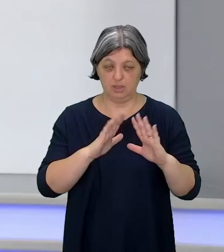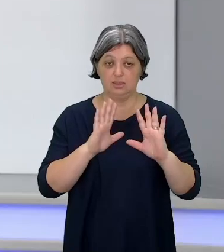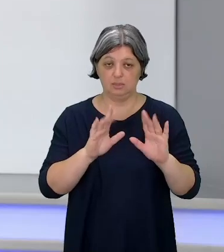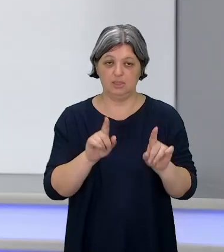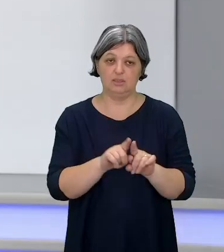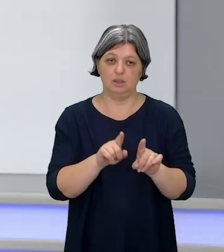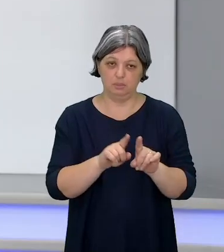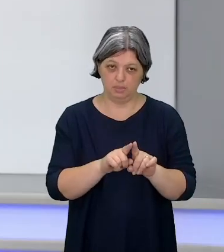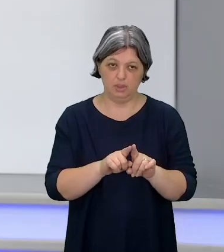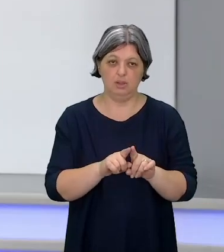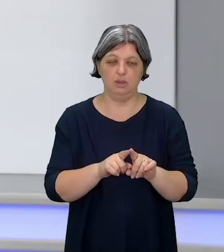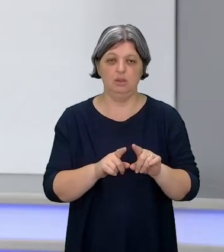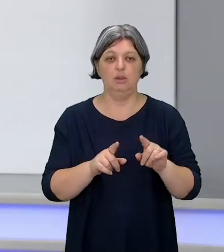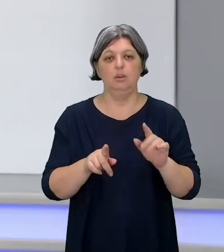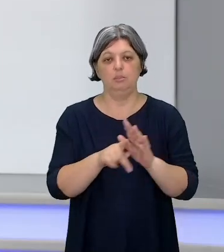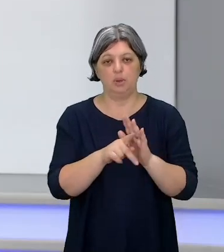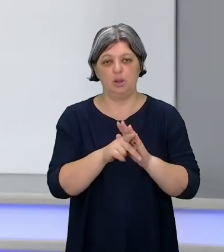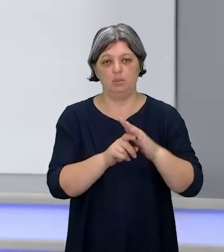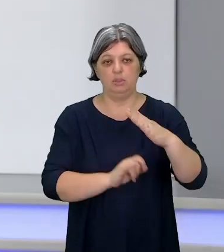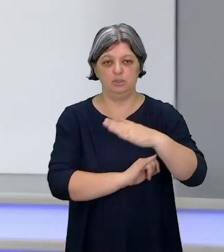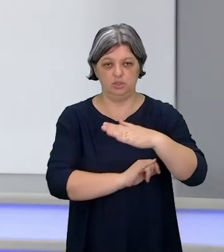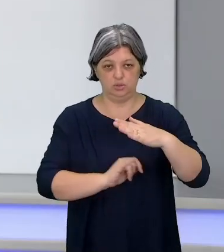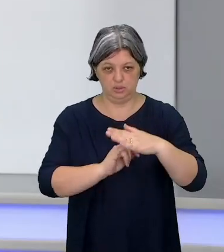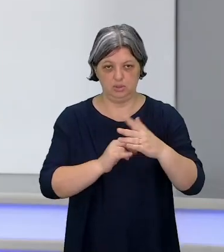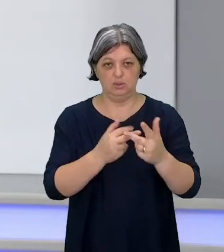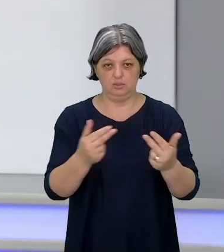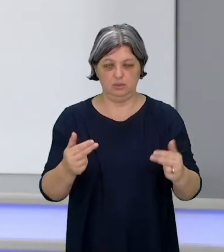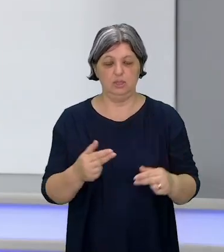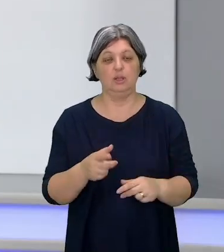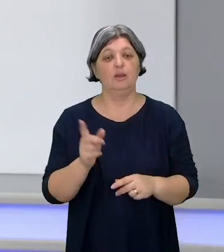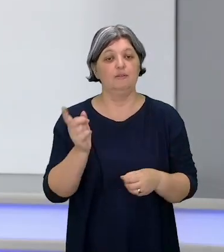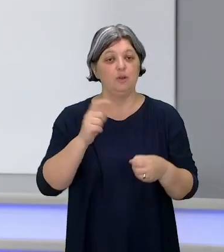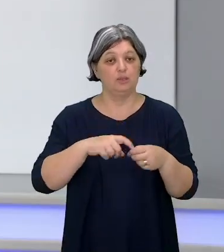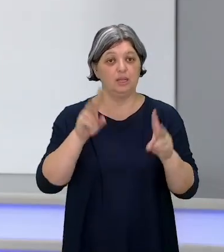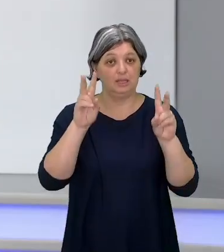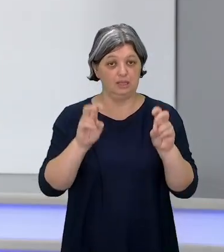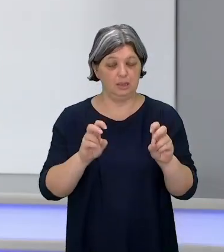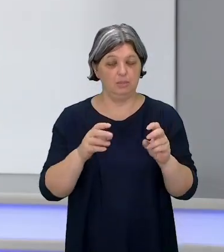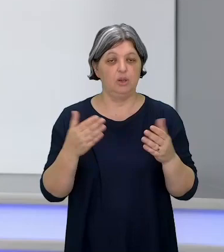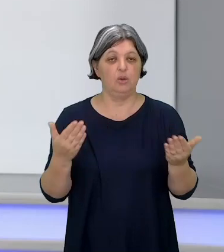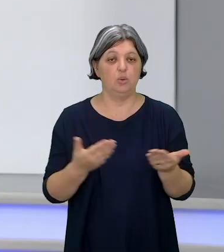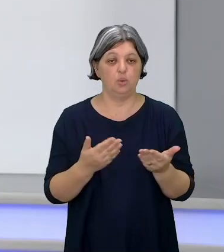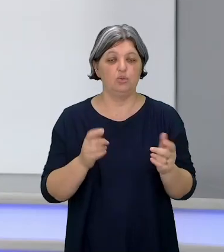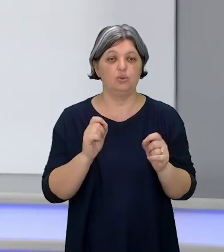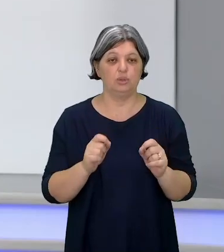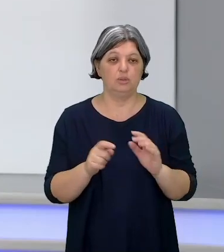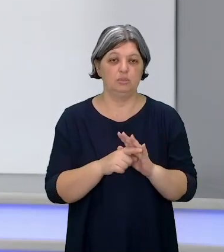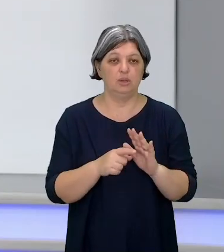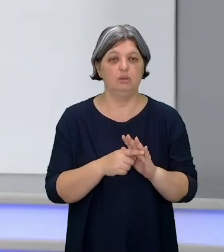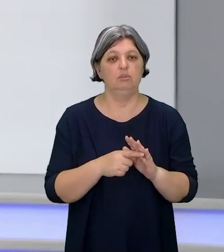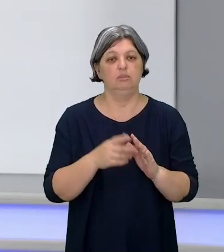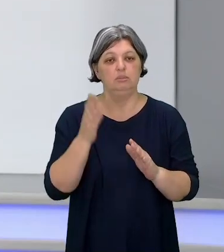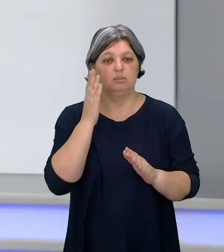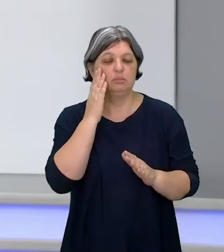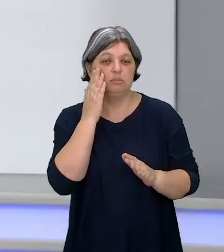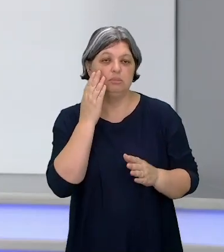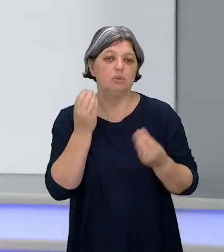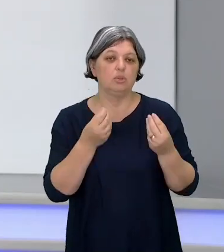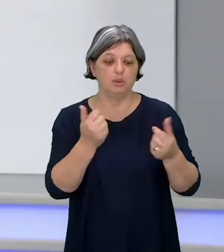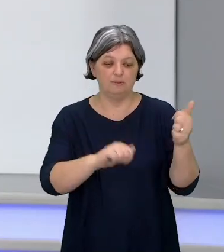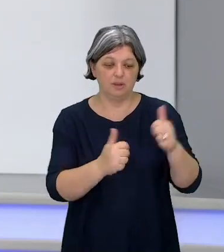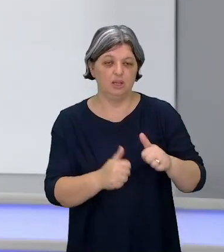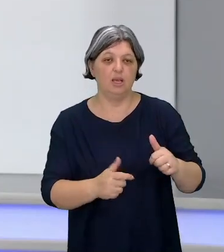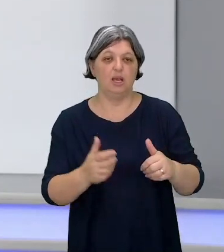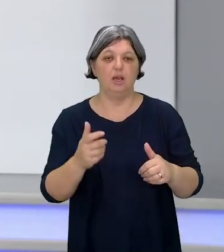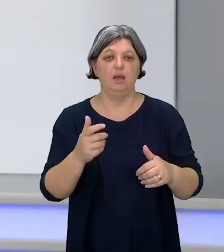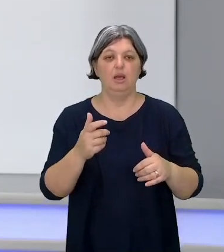até em nível institucional. A gente vai voltar nessa temática, mas hoje a gente vai dar uma olhada em algumas notícias e analisar um